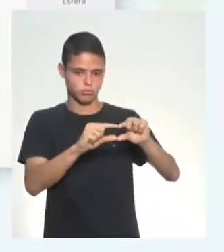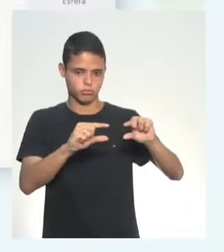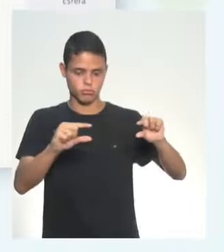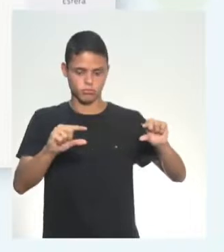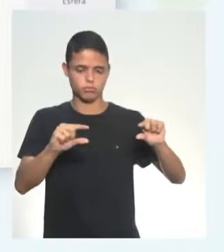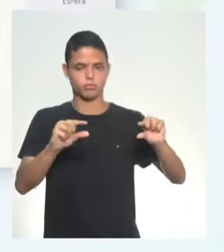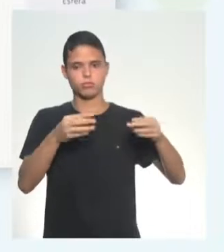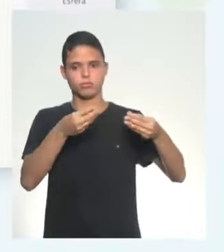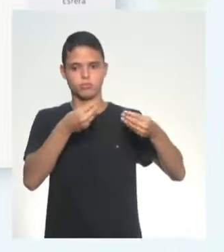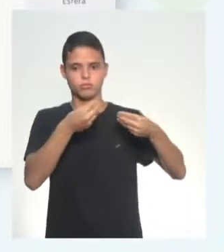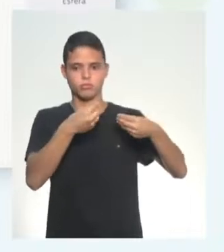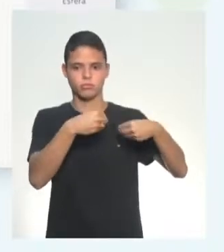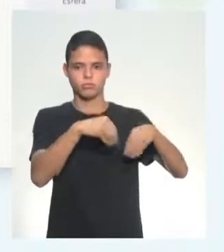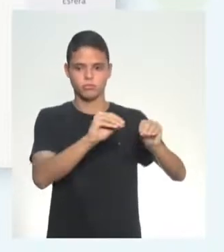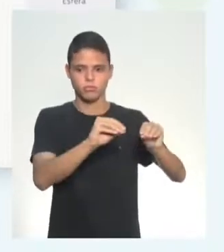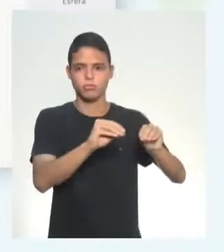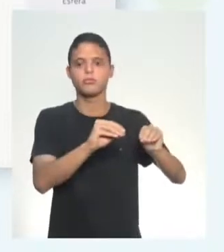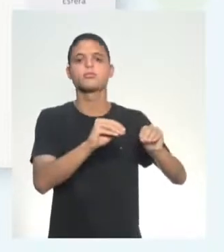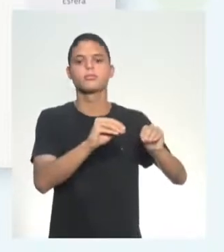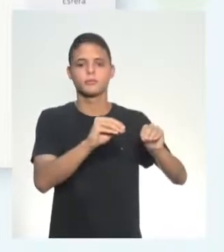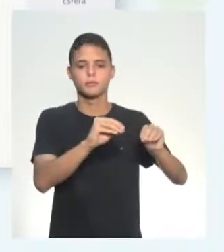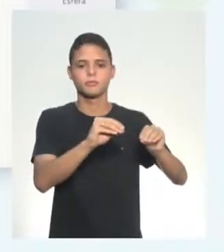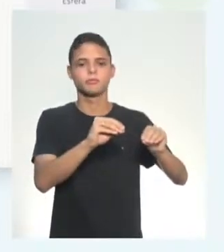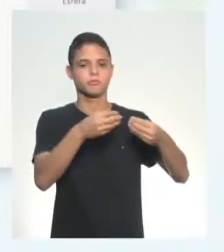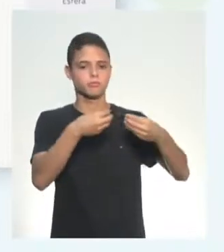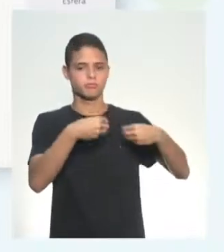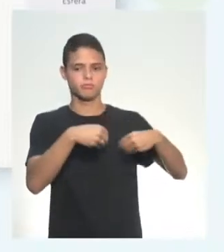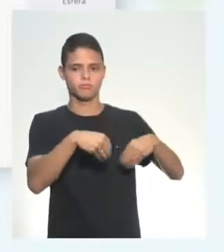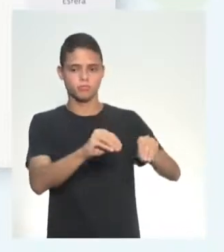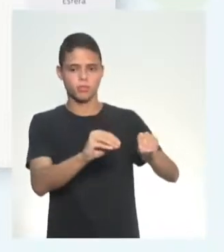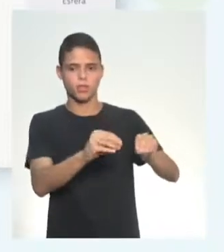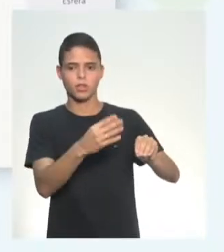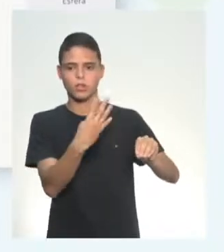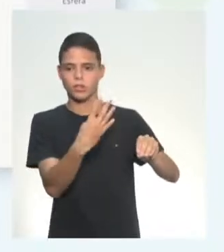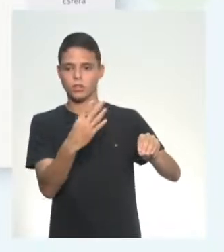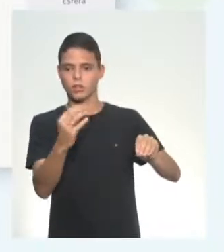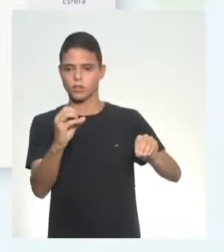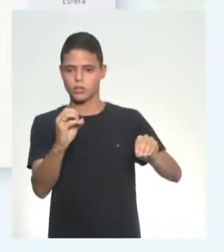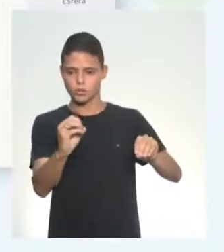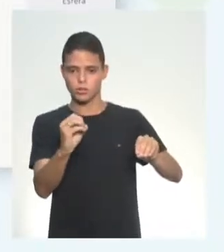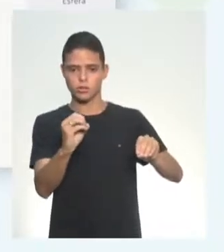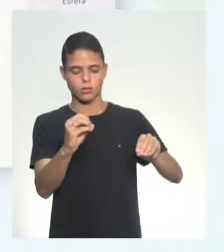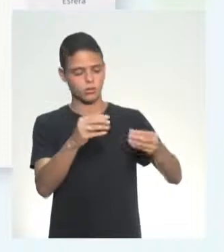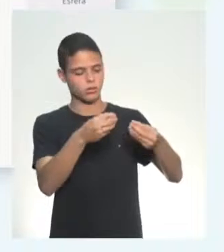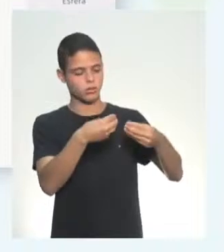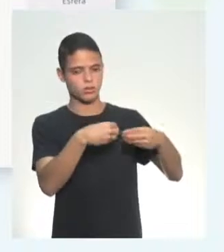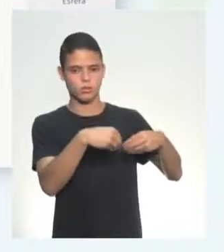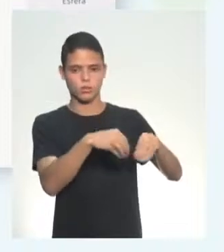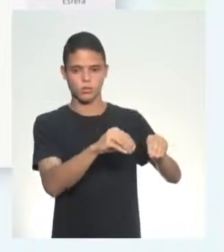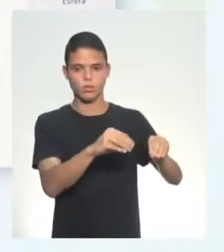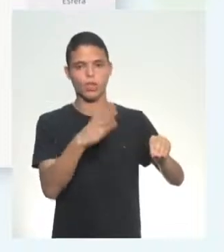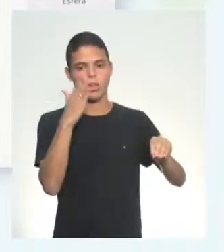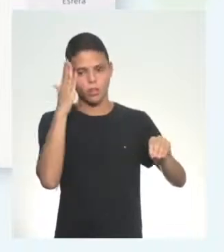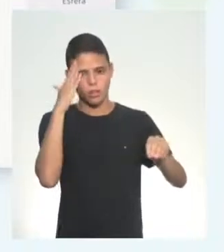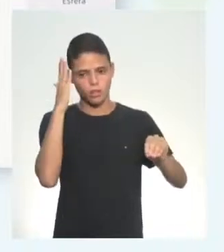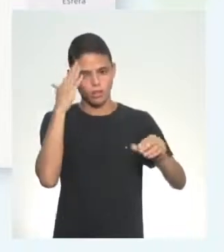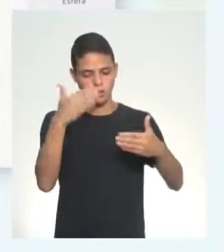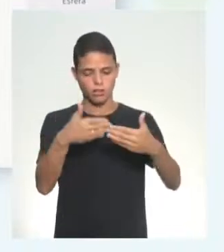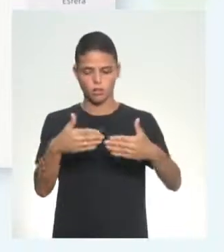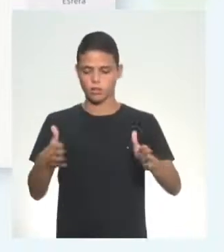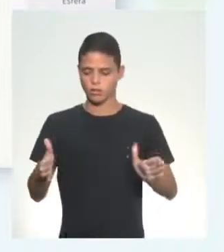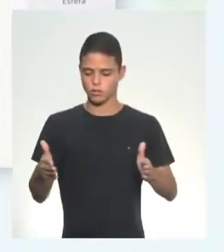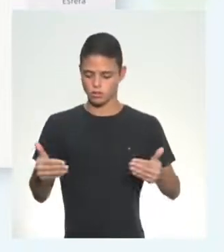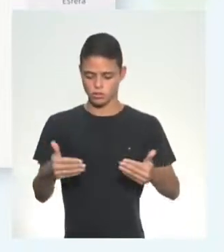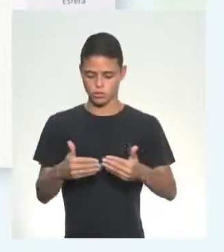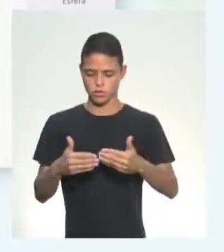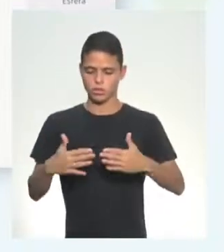no comprimento. Inserir 40, né? E eu sei que essa parede, essa casa está com uma altura,